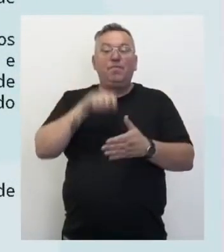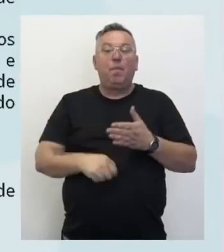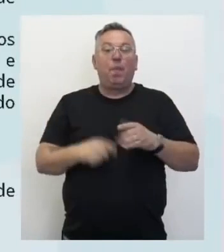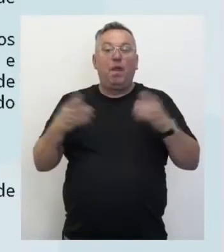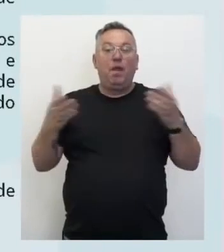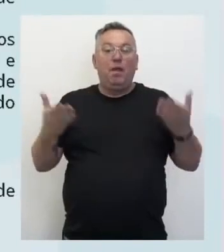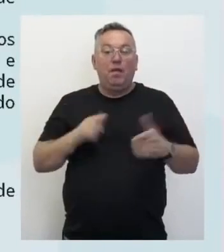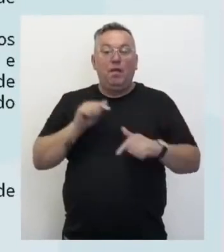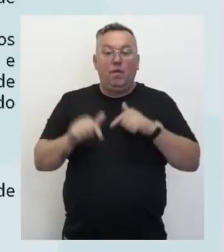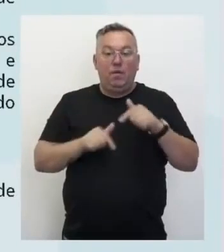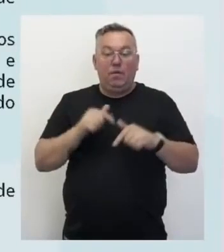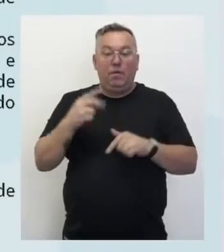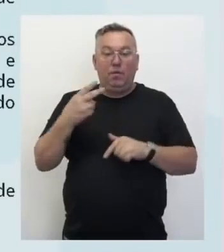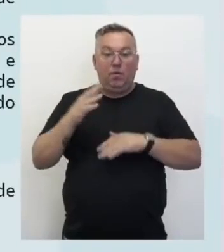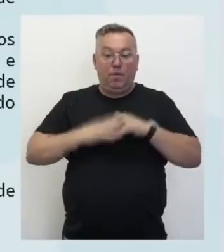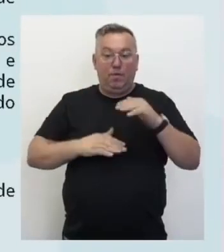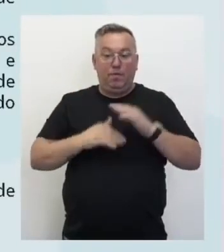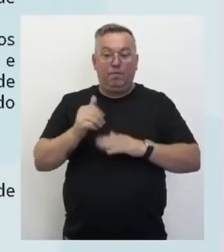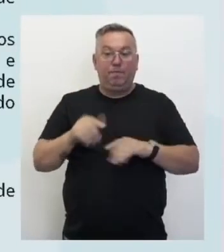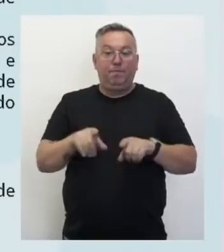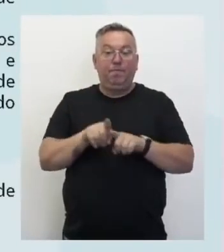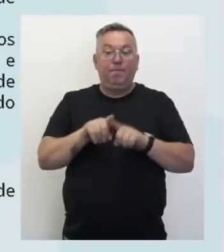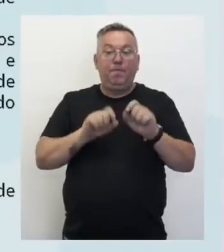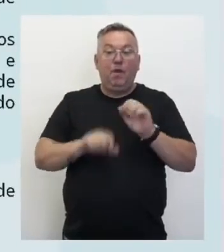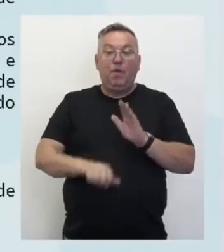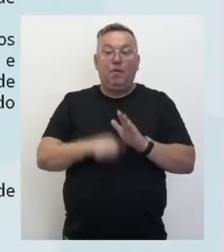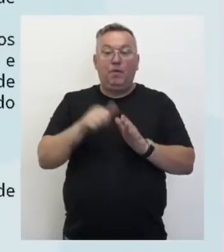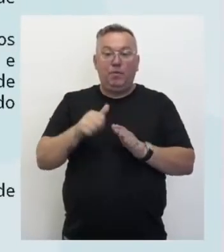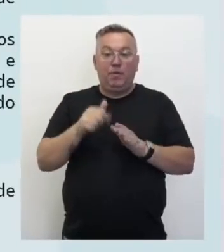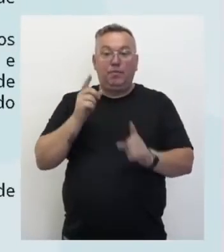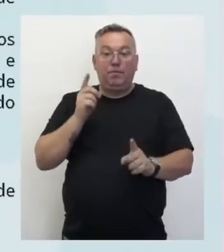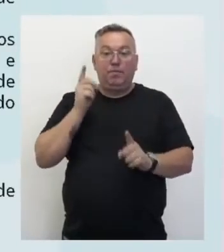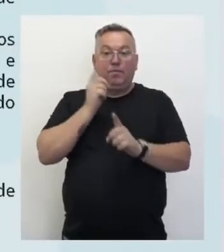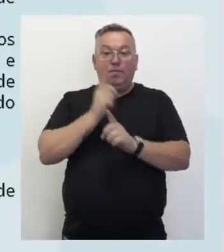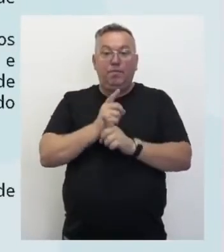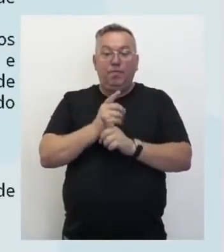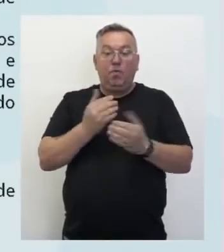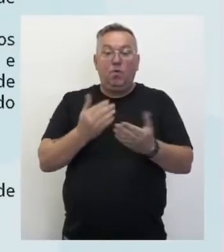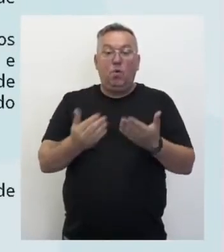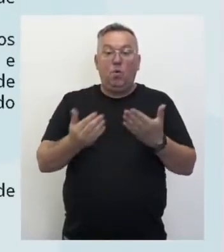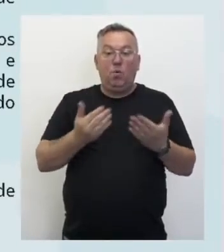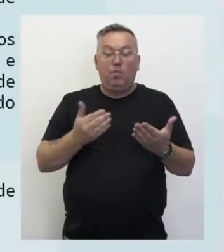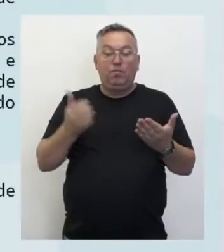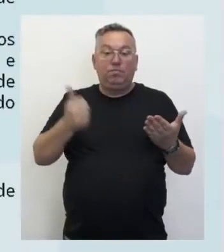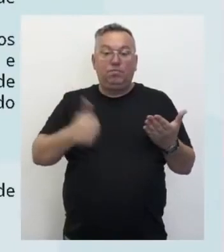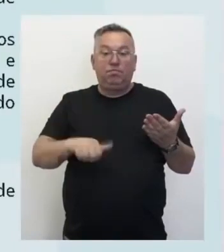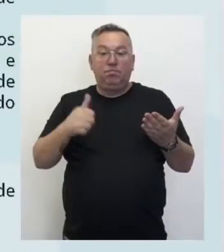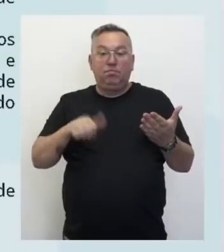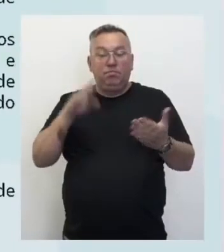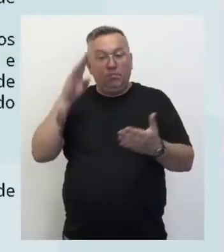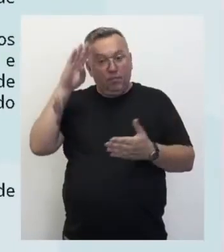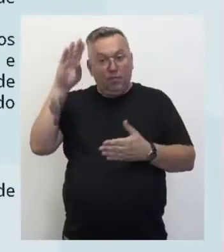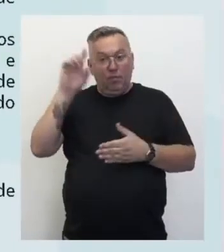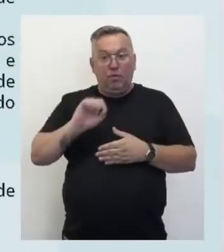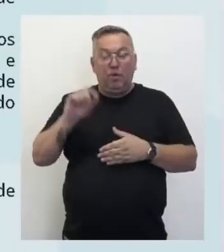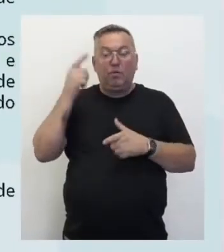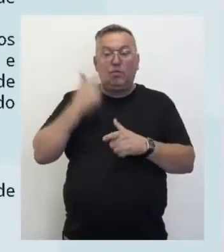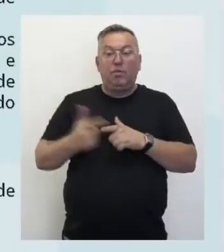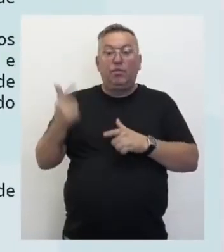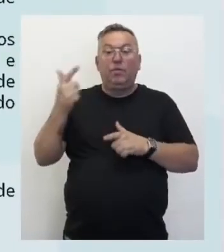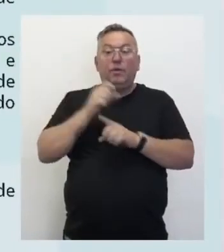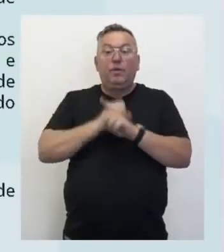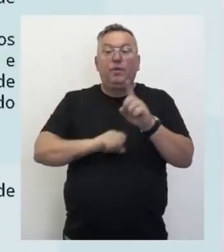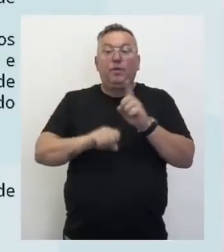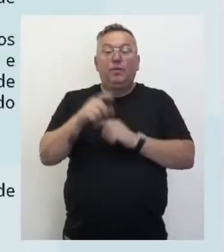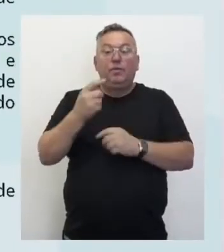nós vamos trabalhar duas habilidades, né? A primeira é identificar, comparar e analisar as principais problemáticas